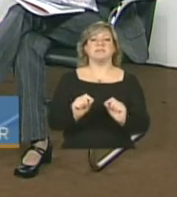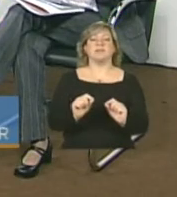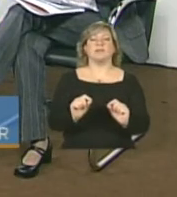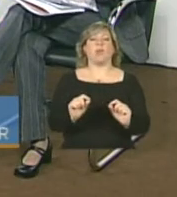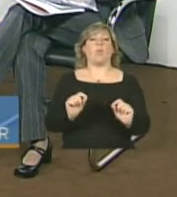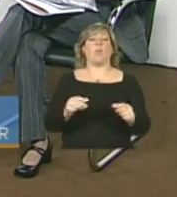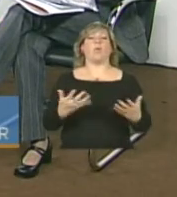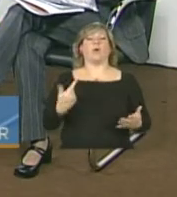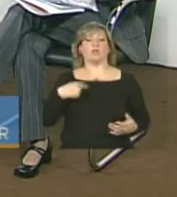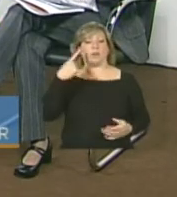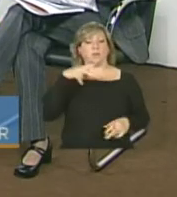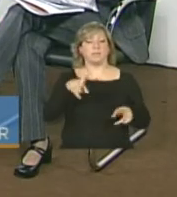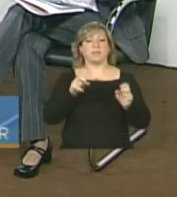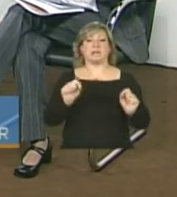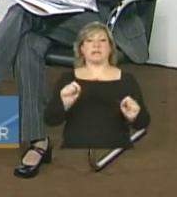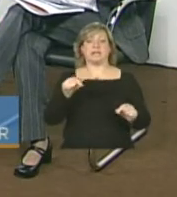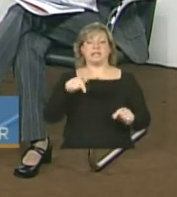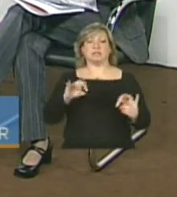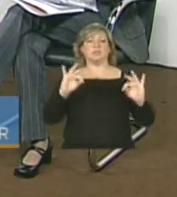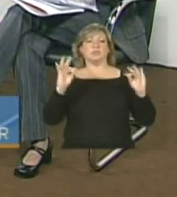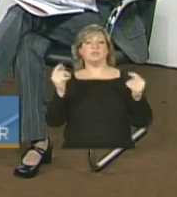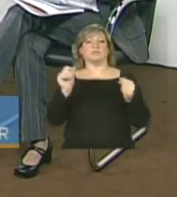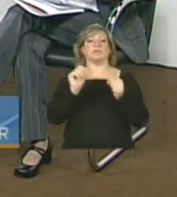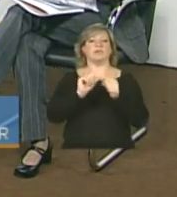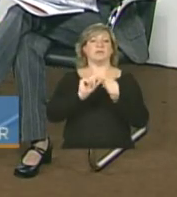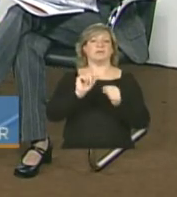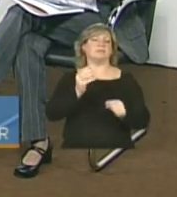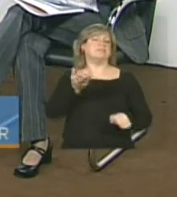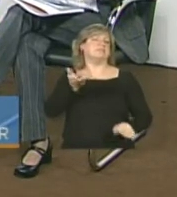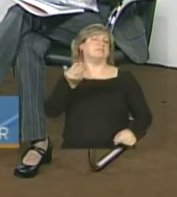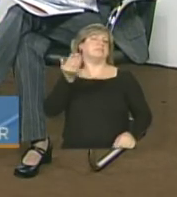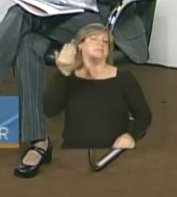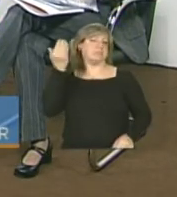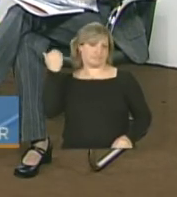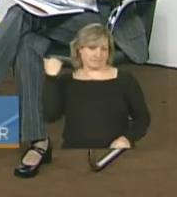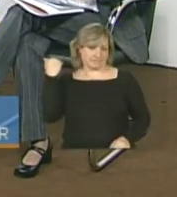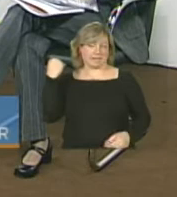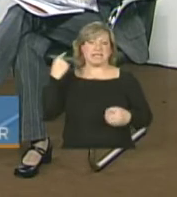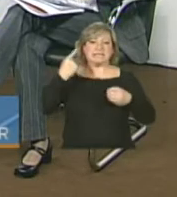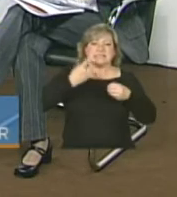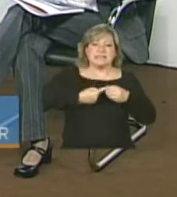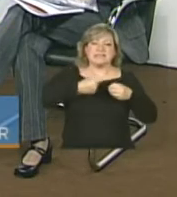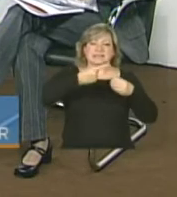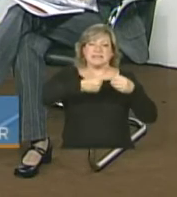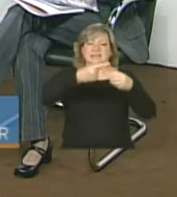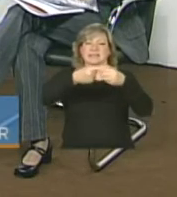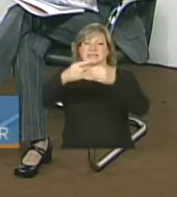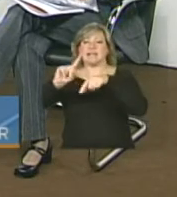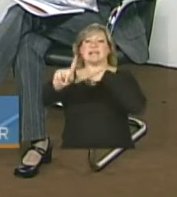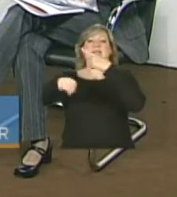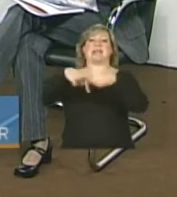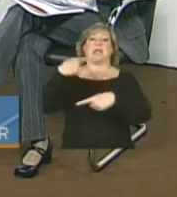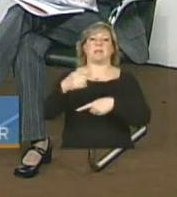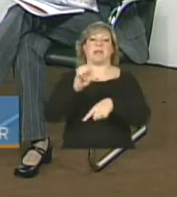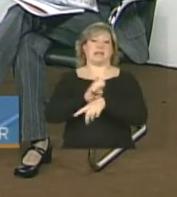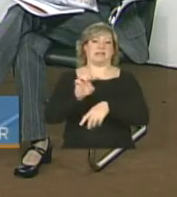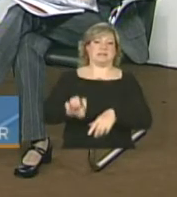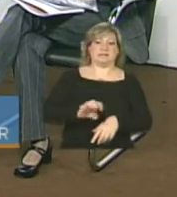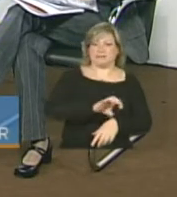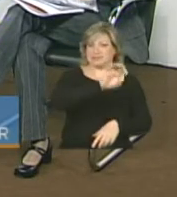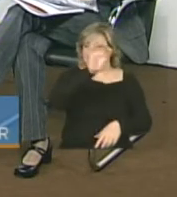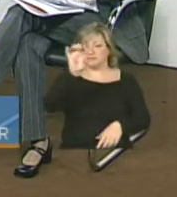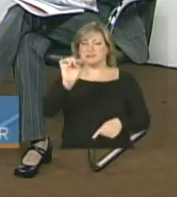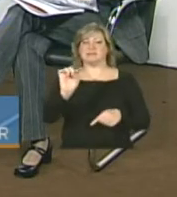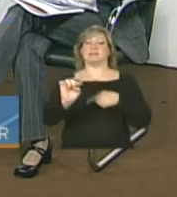gente percebe é que tudo isso foi construído lá no início, né? Ele começou nas cidades, depois nos estados. Isso veio